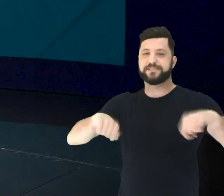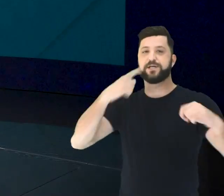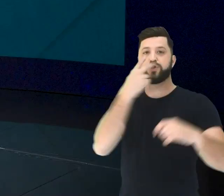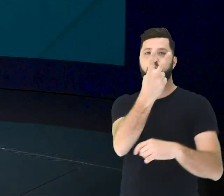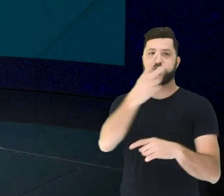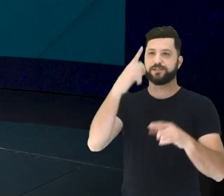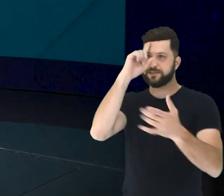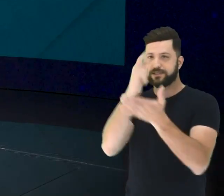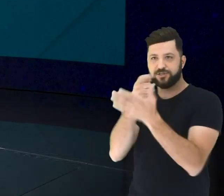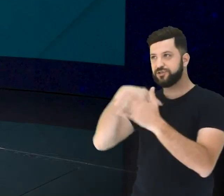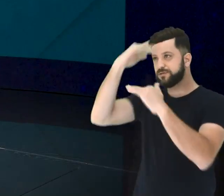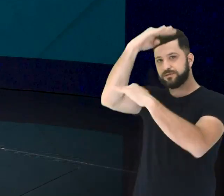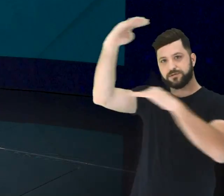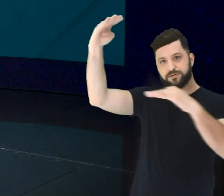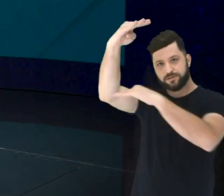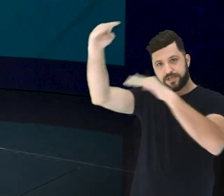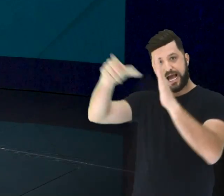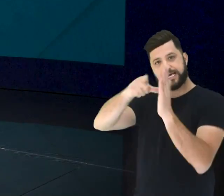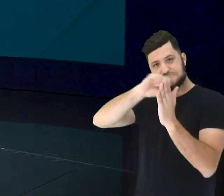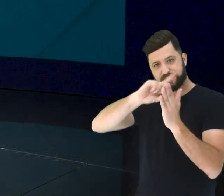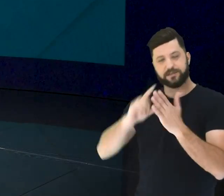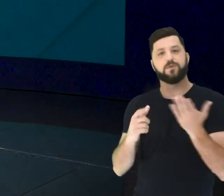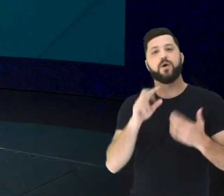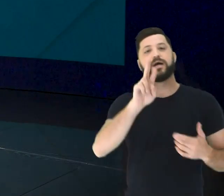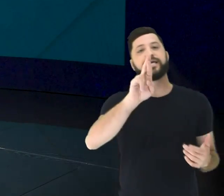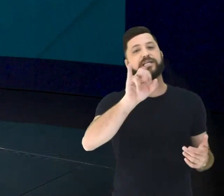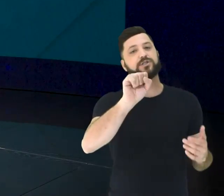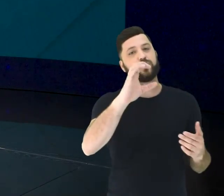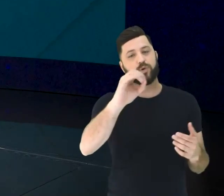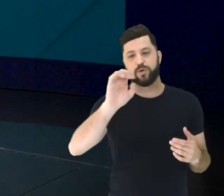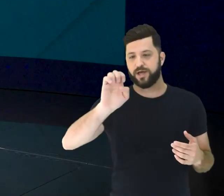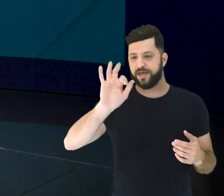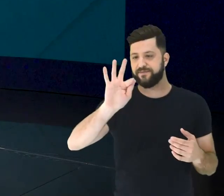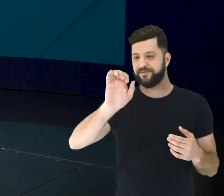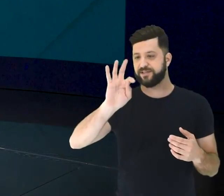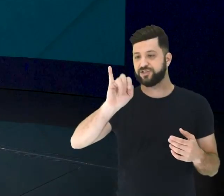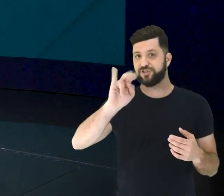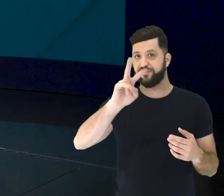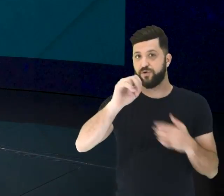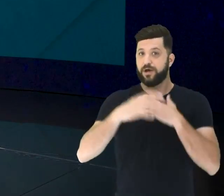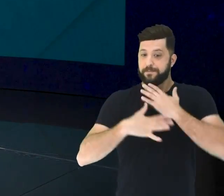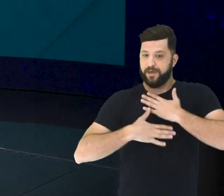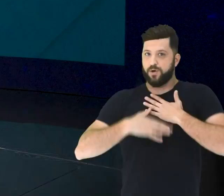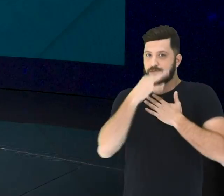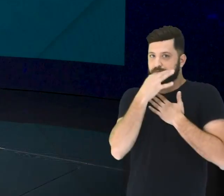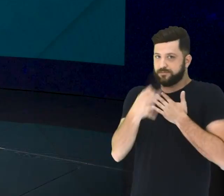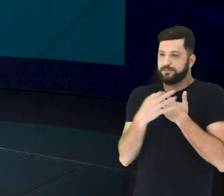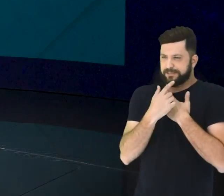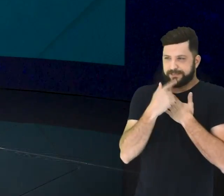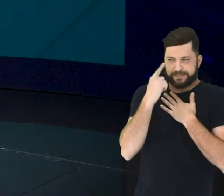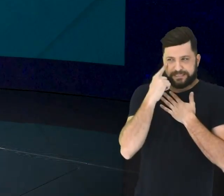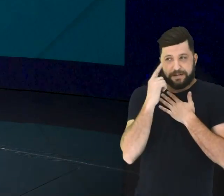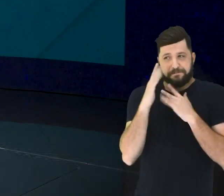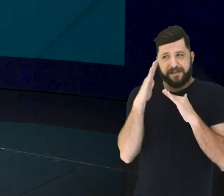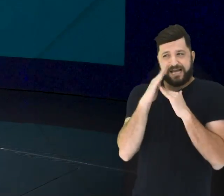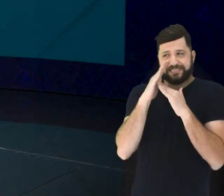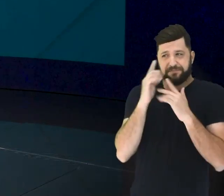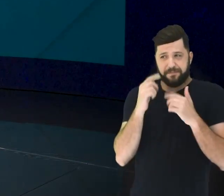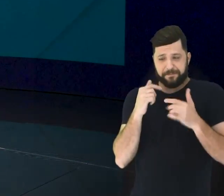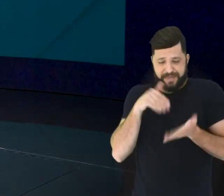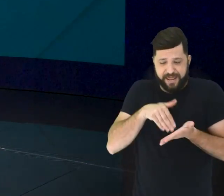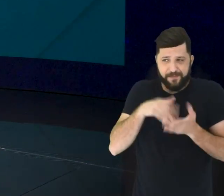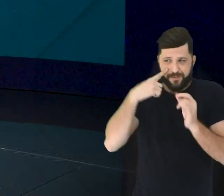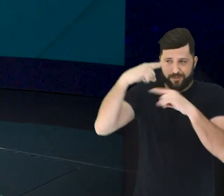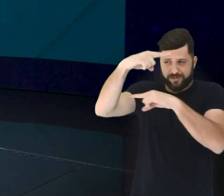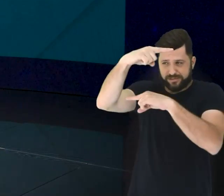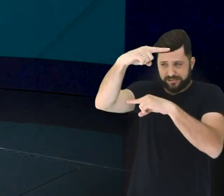curtos em scarpins baseado no meu risco efetivo o que que é o risco efetivo é o quanto trade caminhou contra minha posição em conta eu tava posicionado então